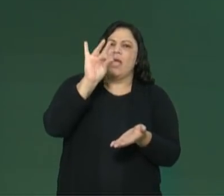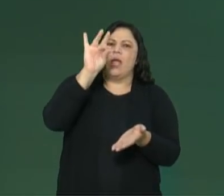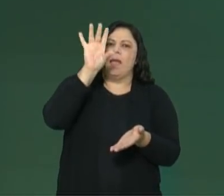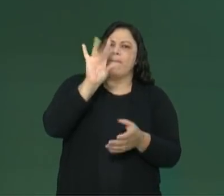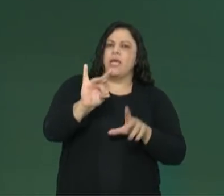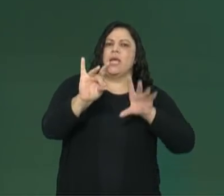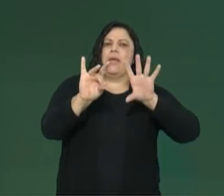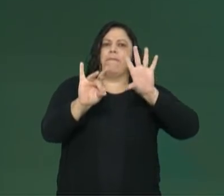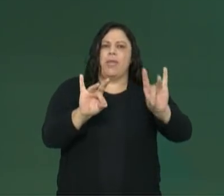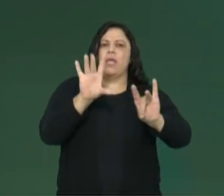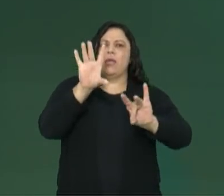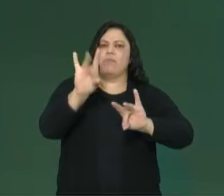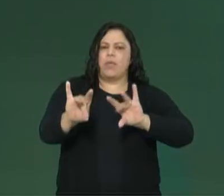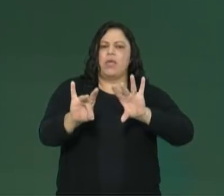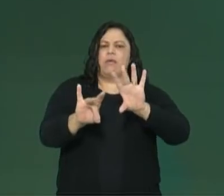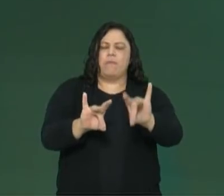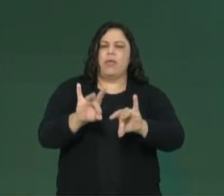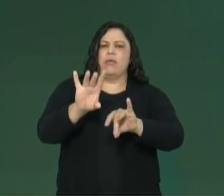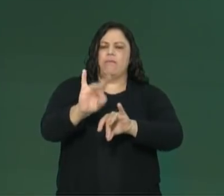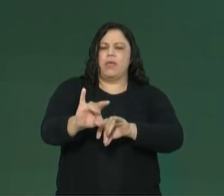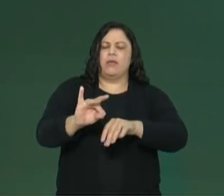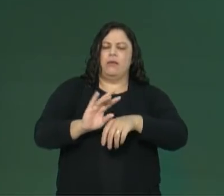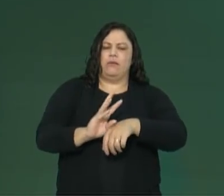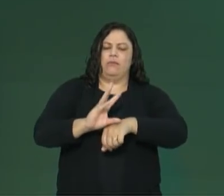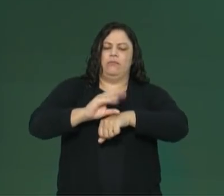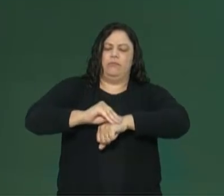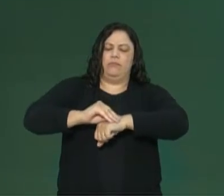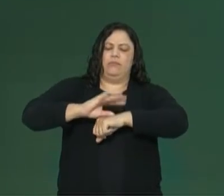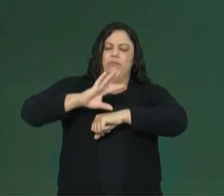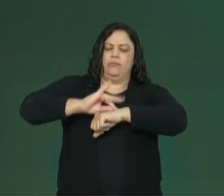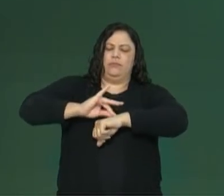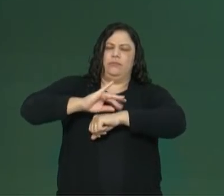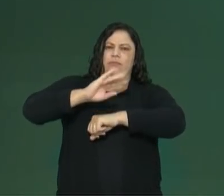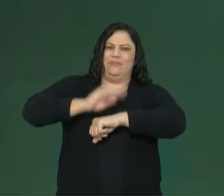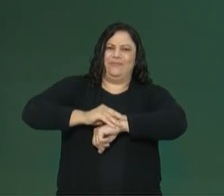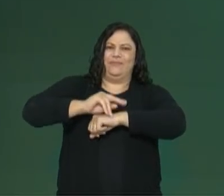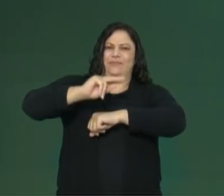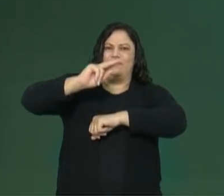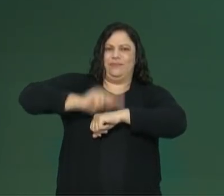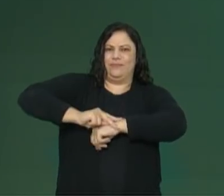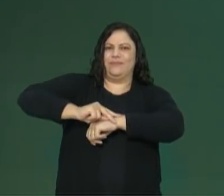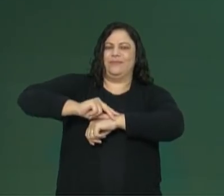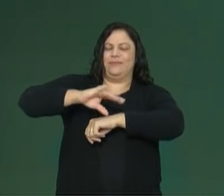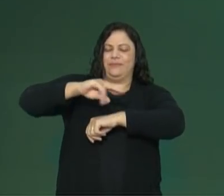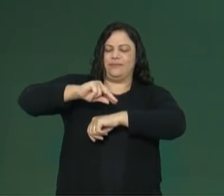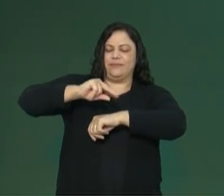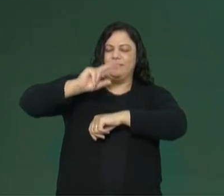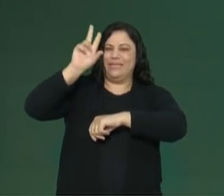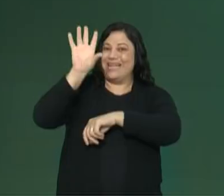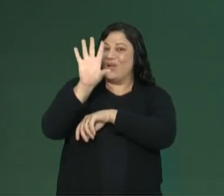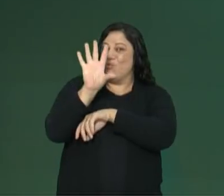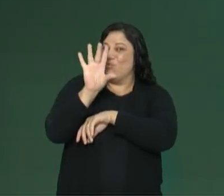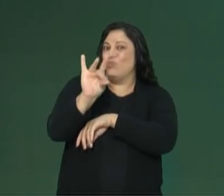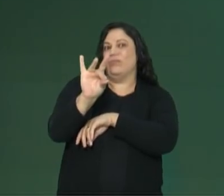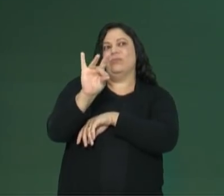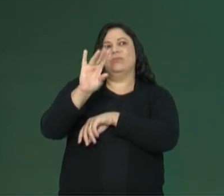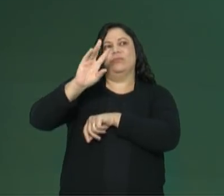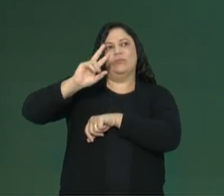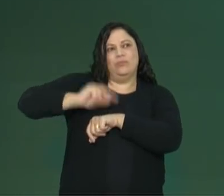vão grudando por essas ventosas e vão se movendo. Como exemplo, as sanguessugas, tem um clitelo bem pequeno,